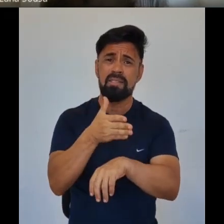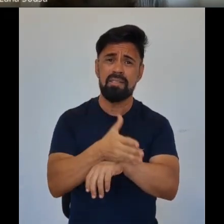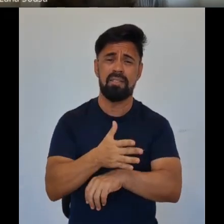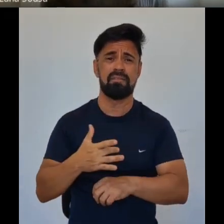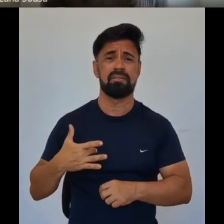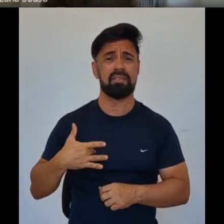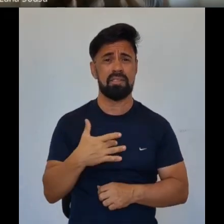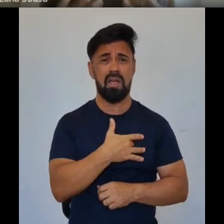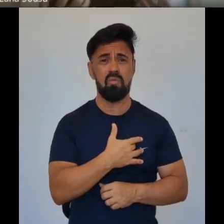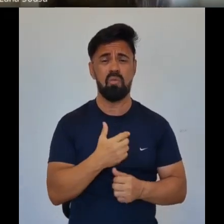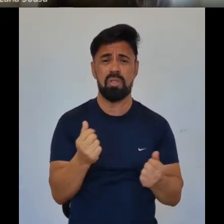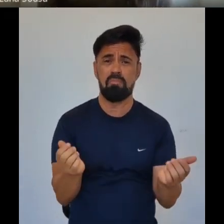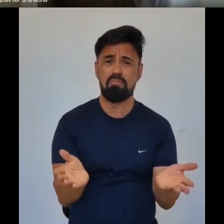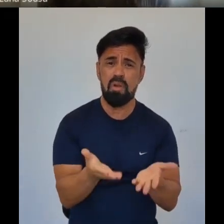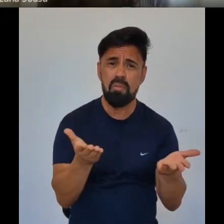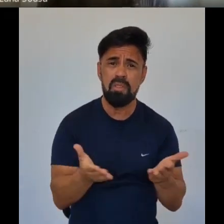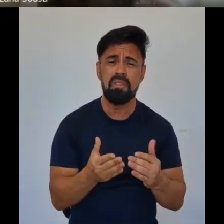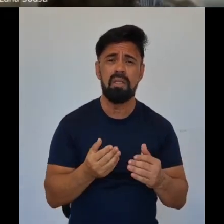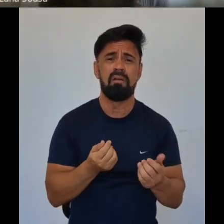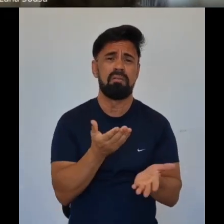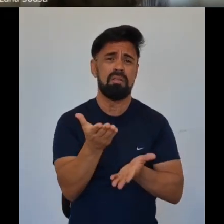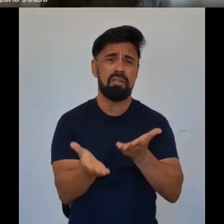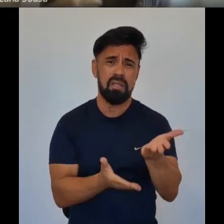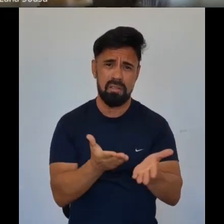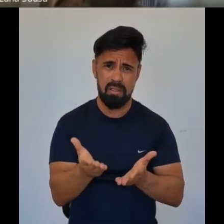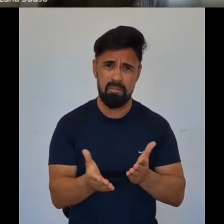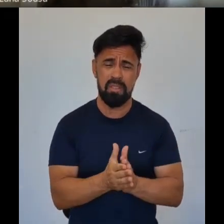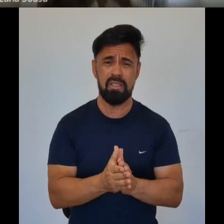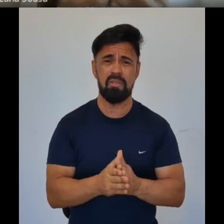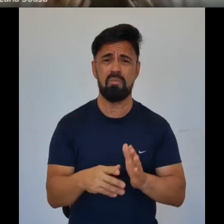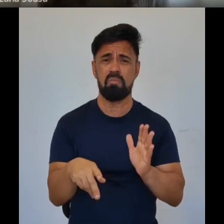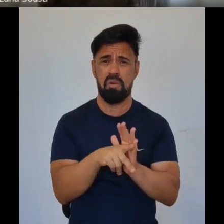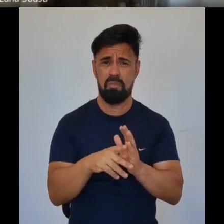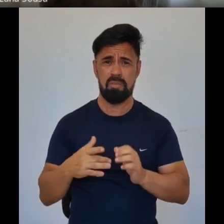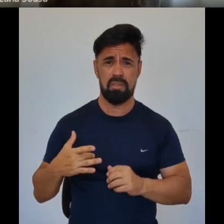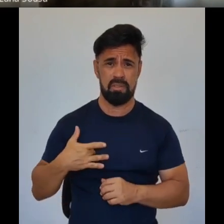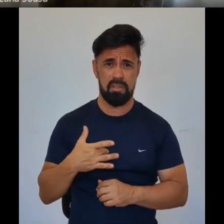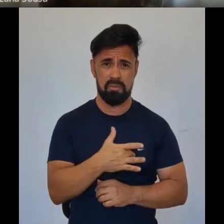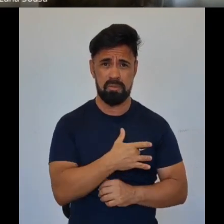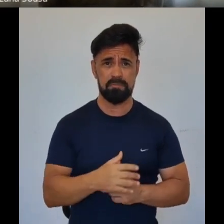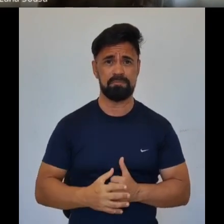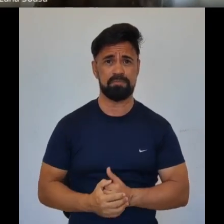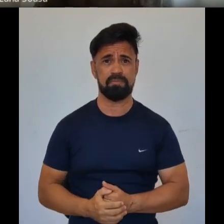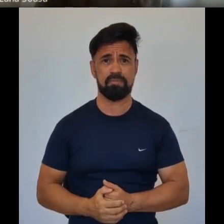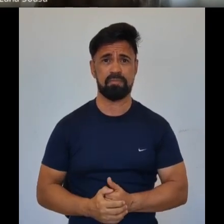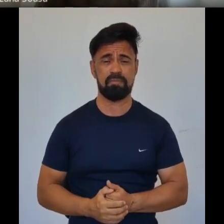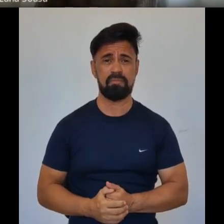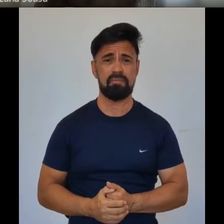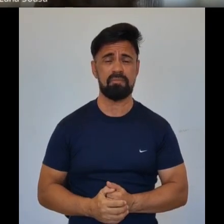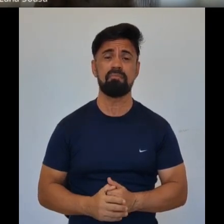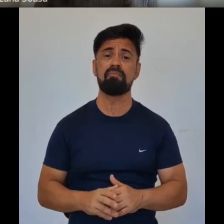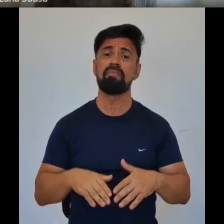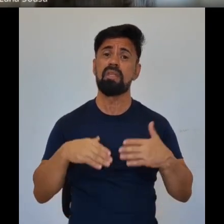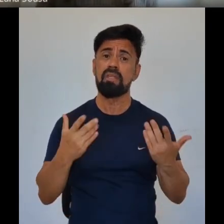de acesso à saúde, à promoção, tratamento, reabilitação em saúde.